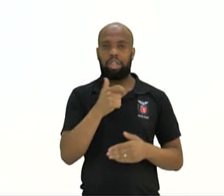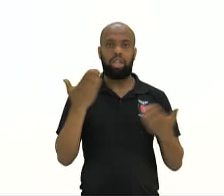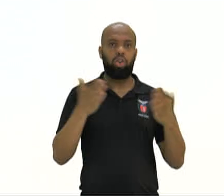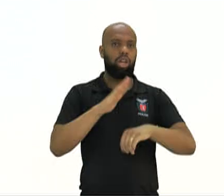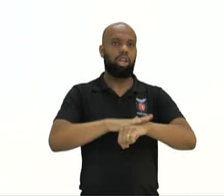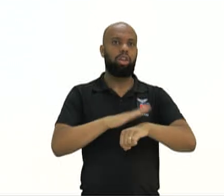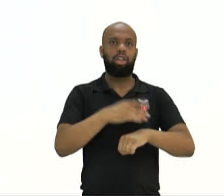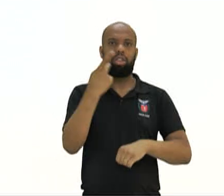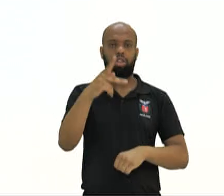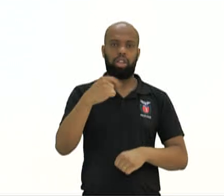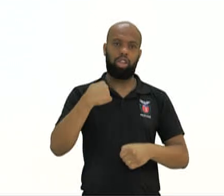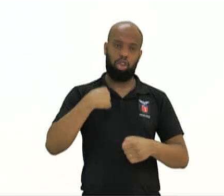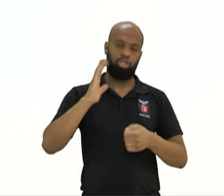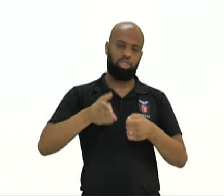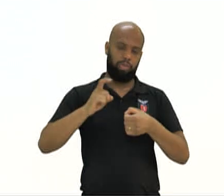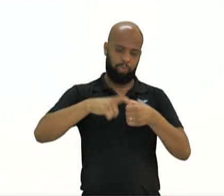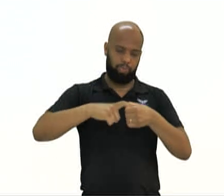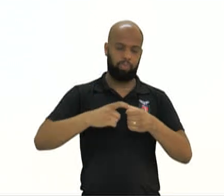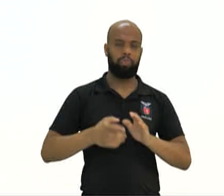vocês. Façam aí que eu já volto.